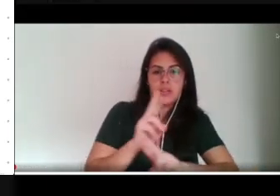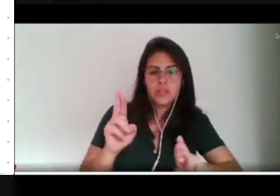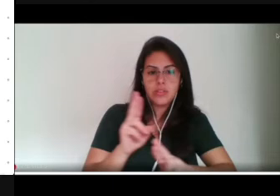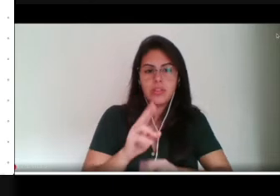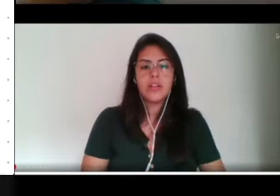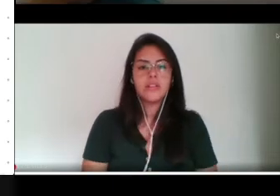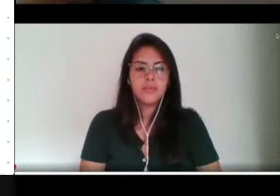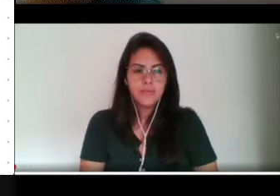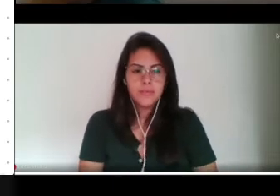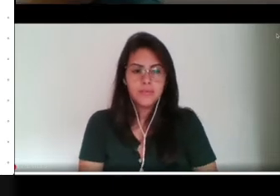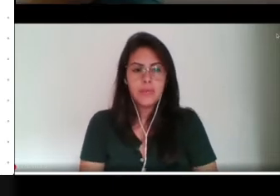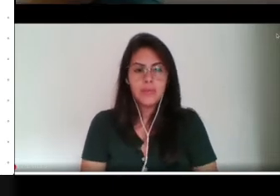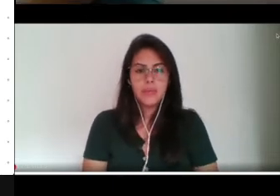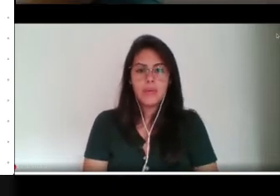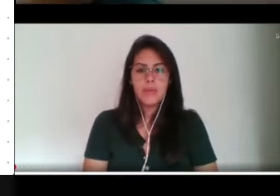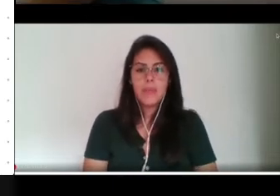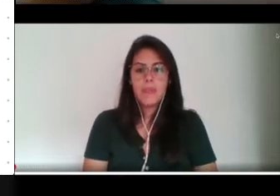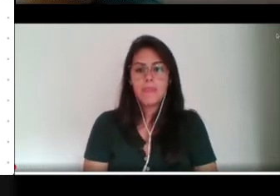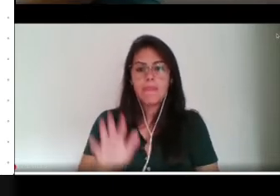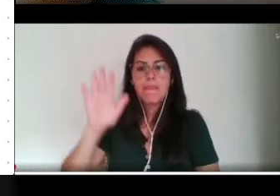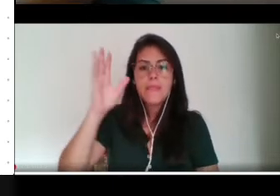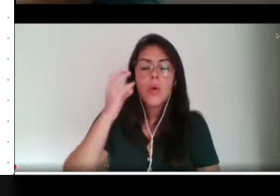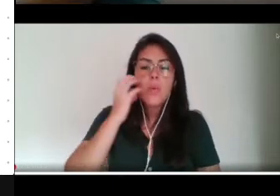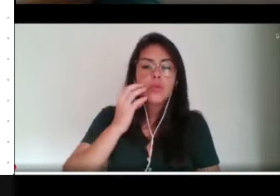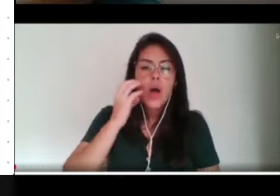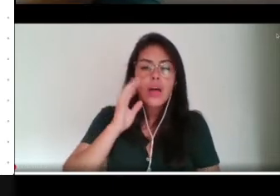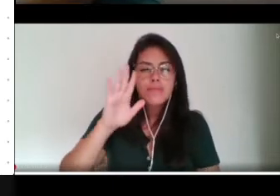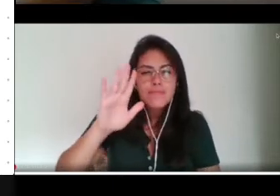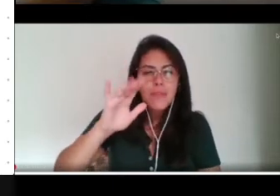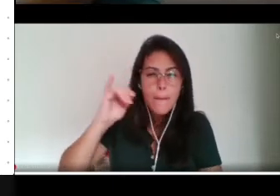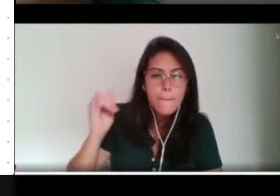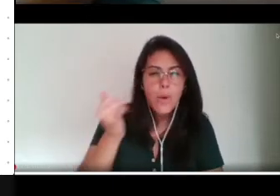trocar? Por favor. Vamos. Sim.